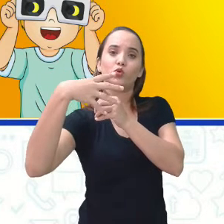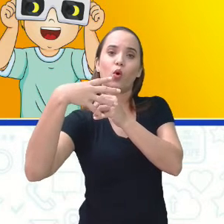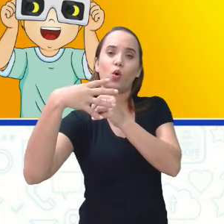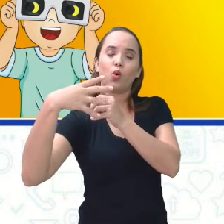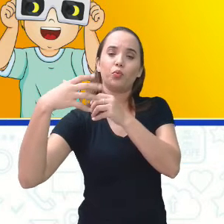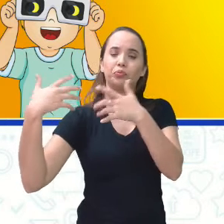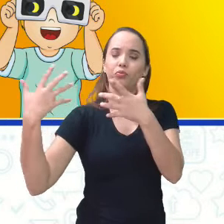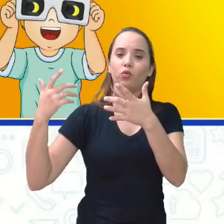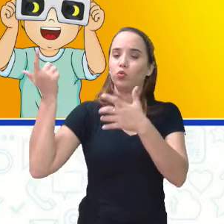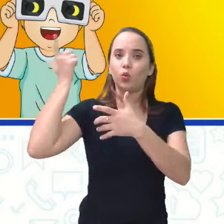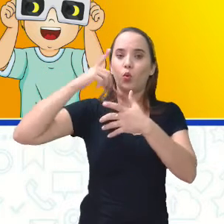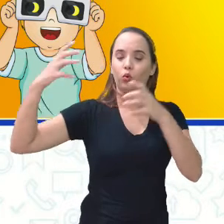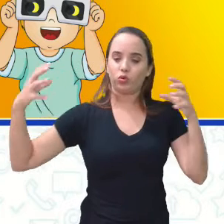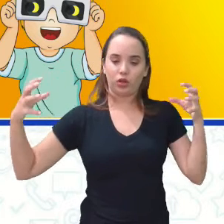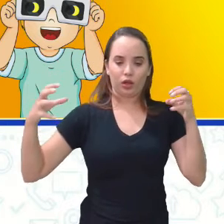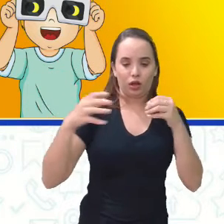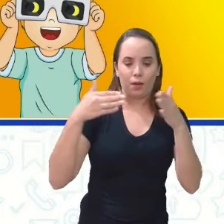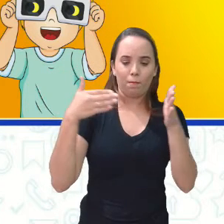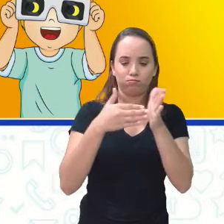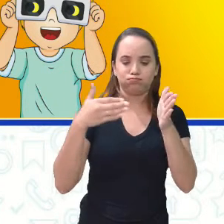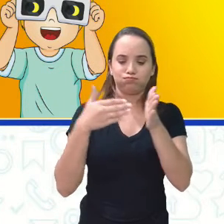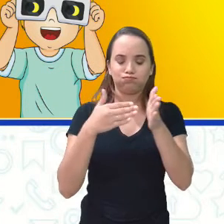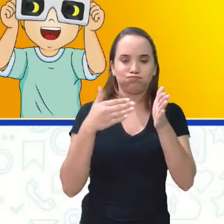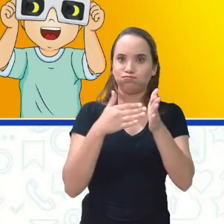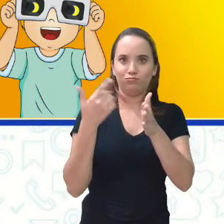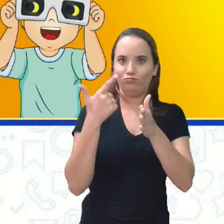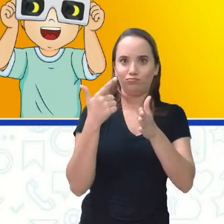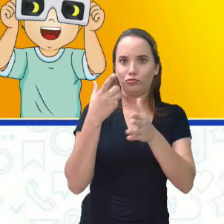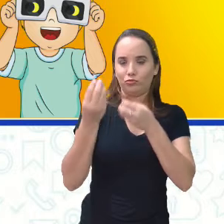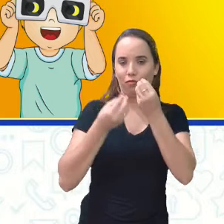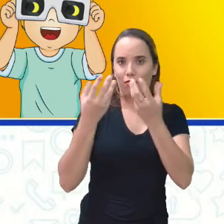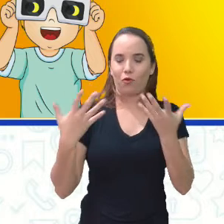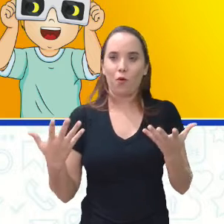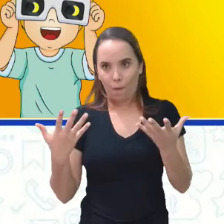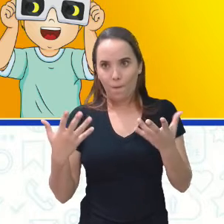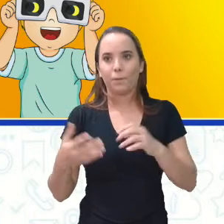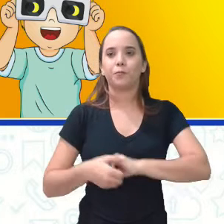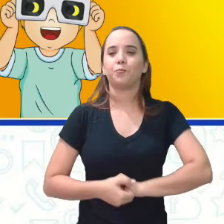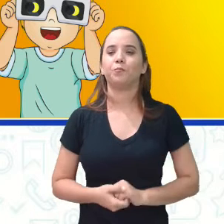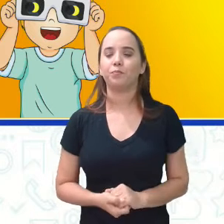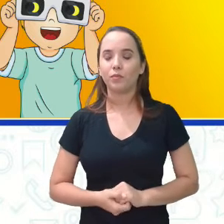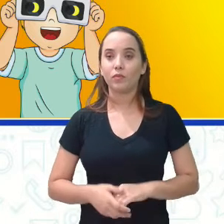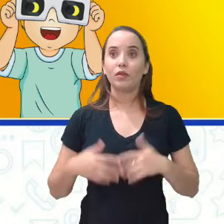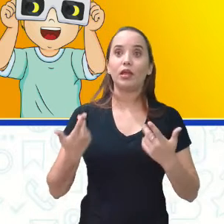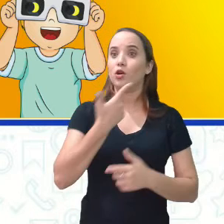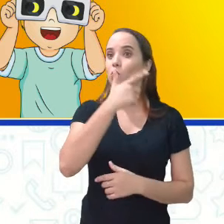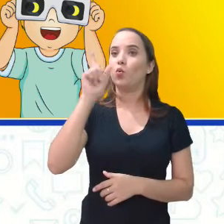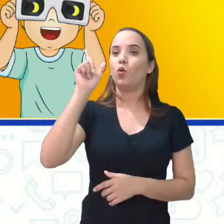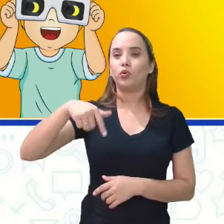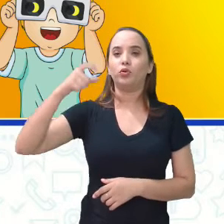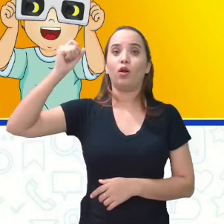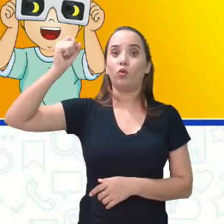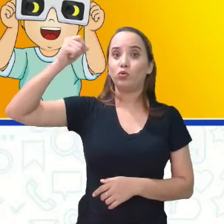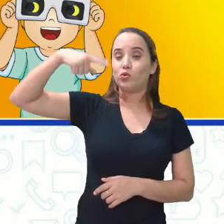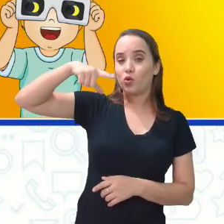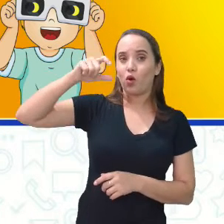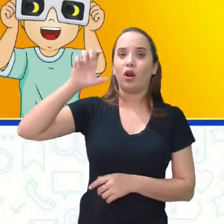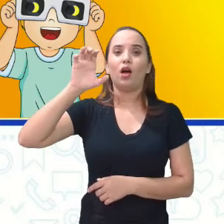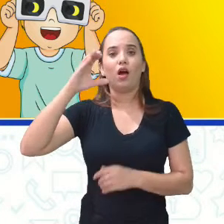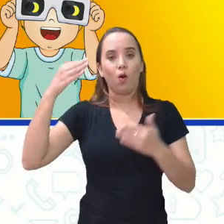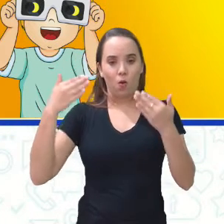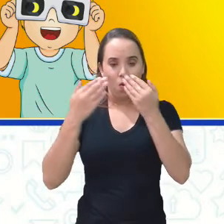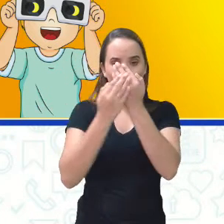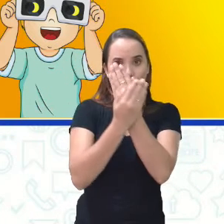a vez da Lua ficar na frente do Sol. E aí, mais uma vez, a explicação. É o processo em que a Lua passa